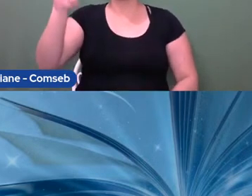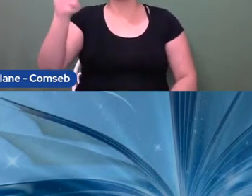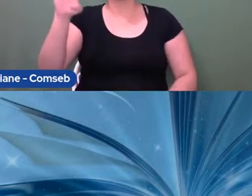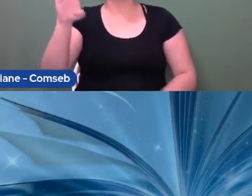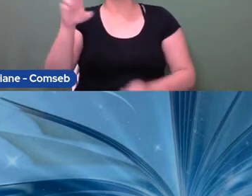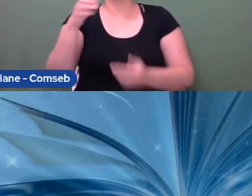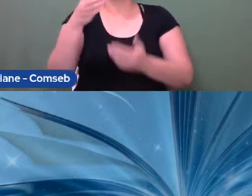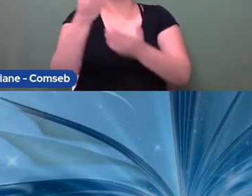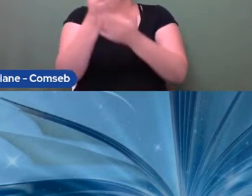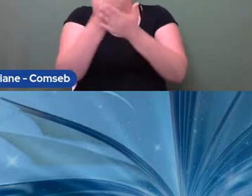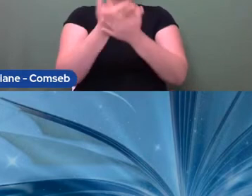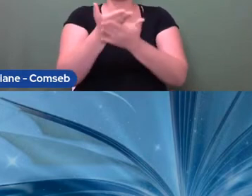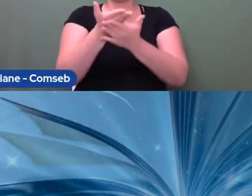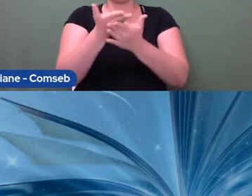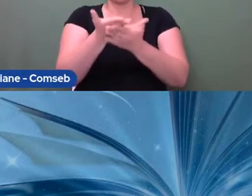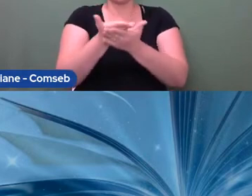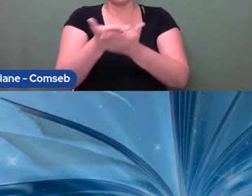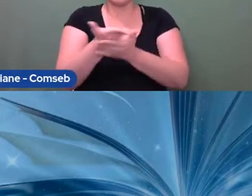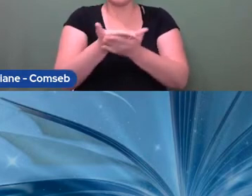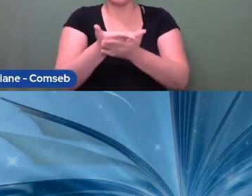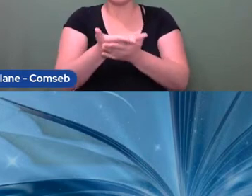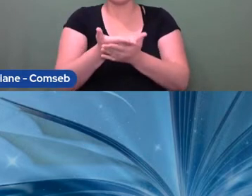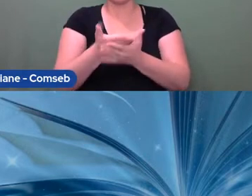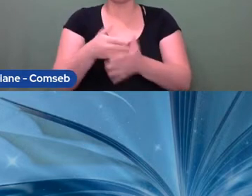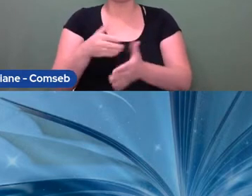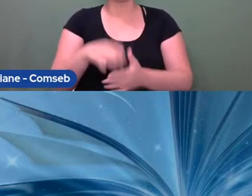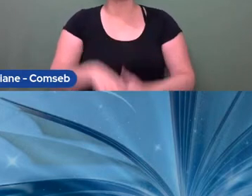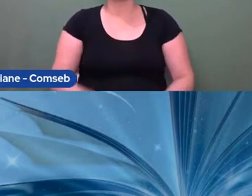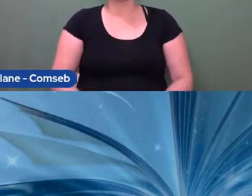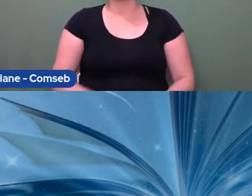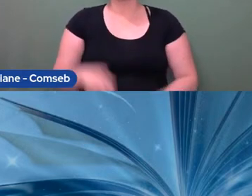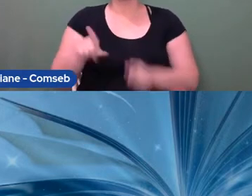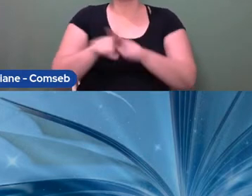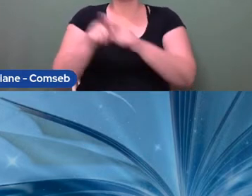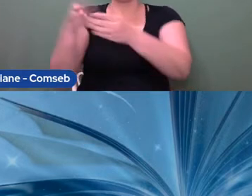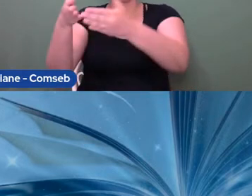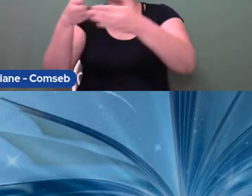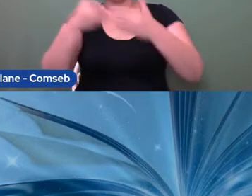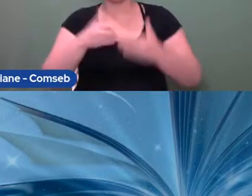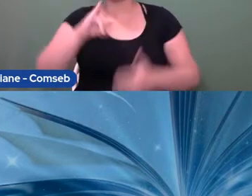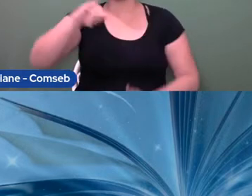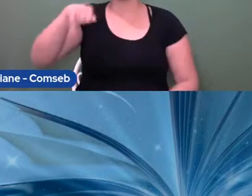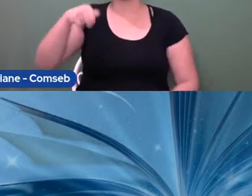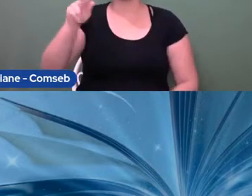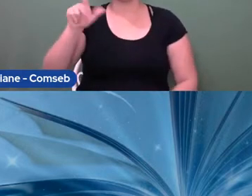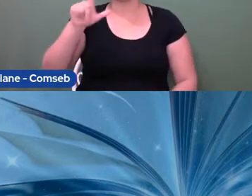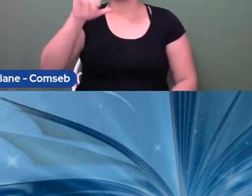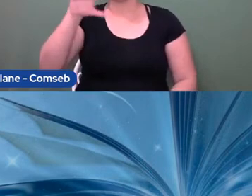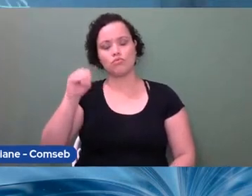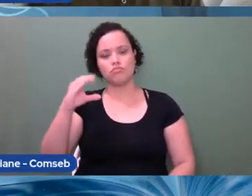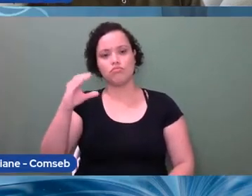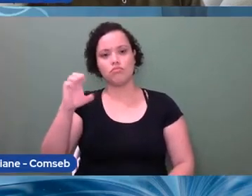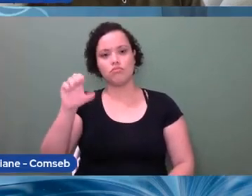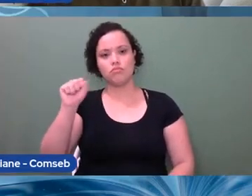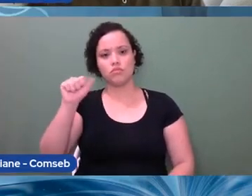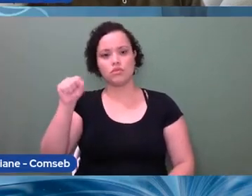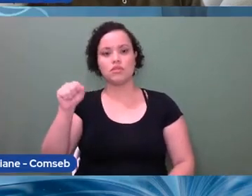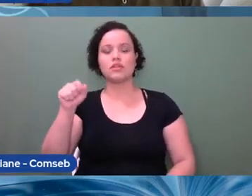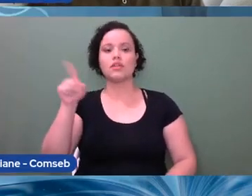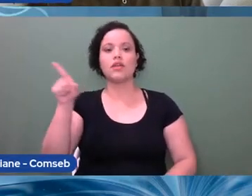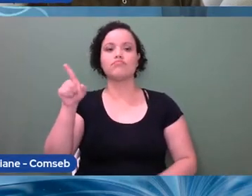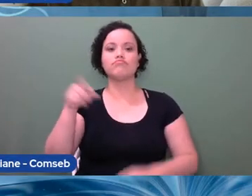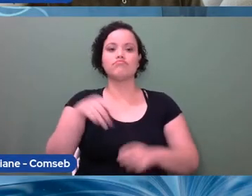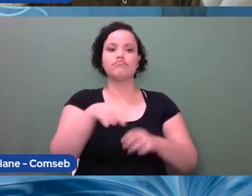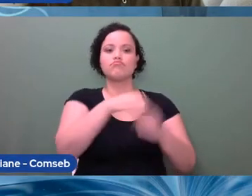de Ribeirão Preto. E o convidado, Júlio César Góes, que é engenheiro, orador